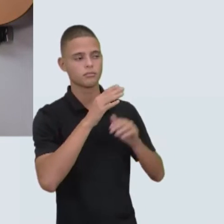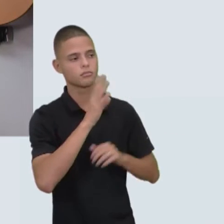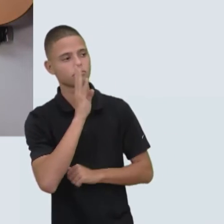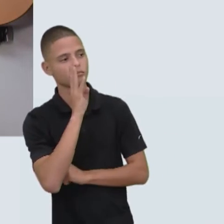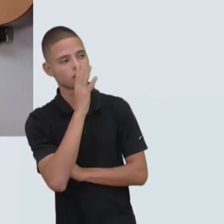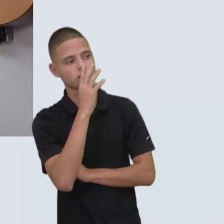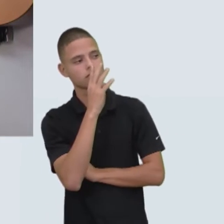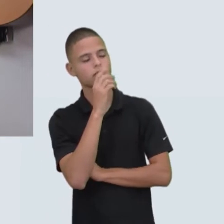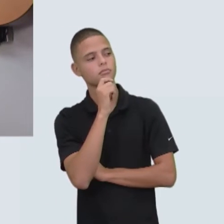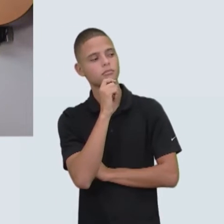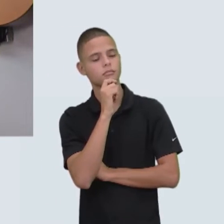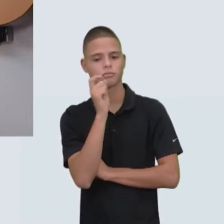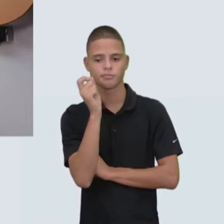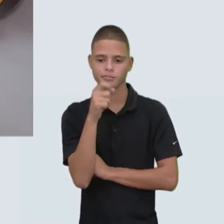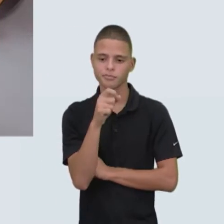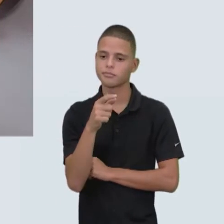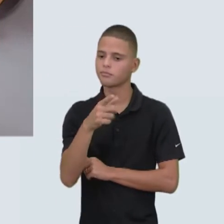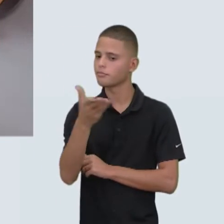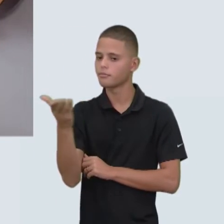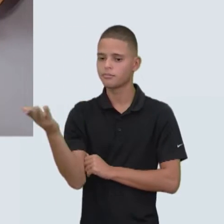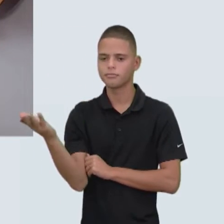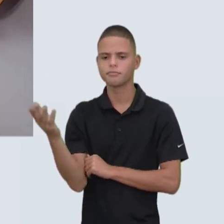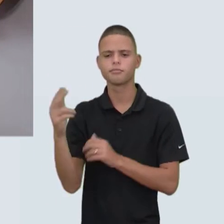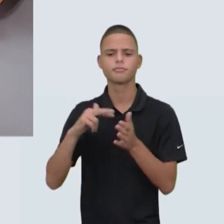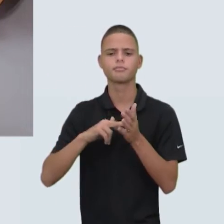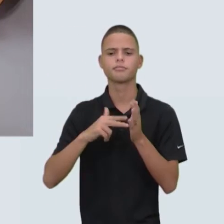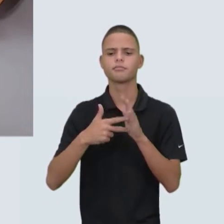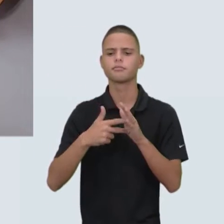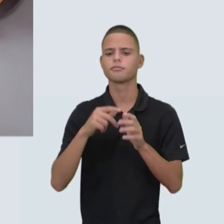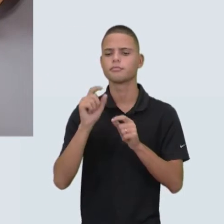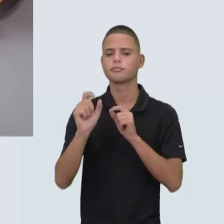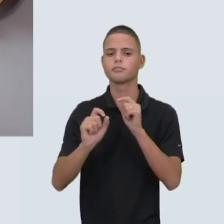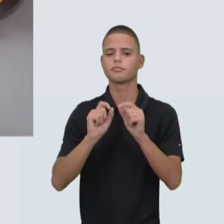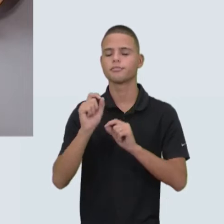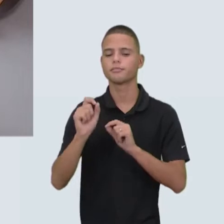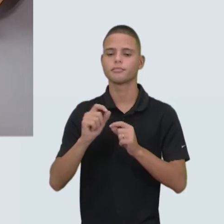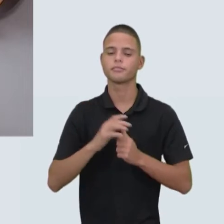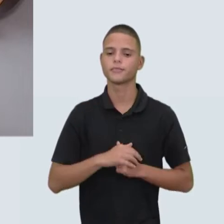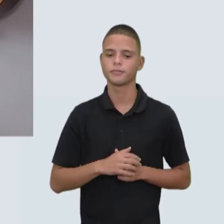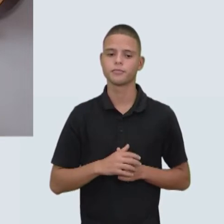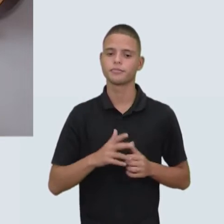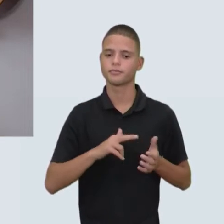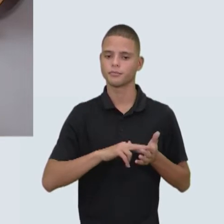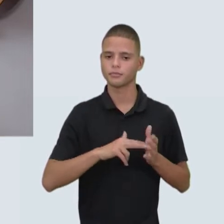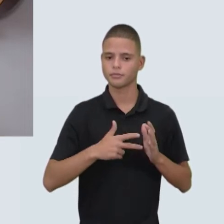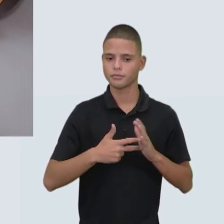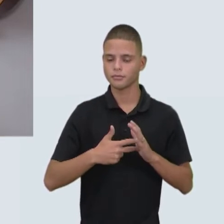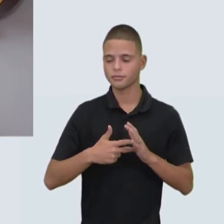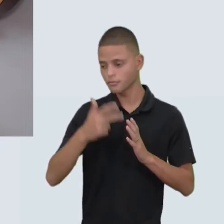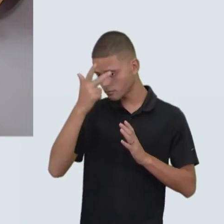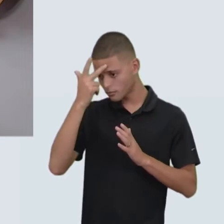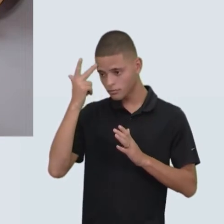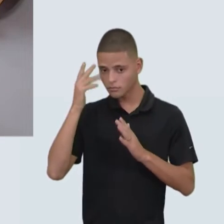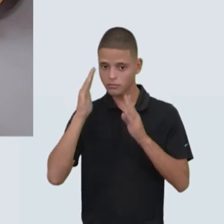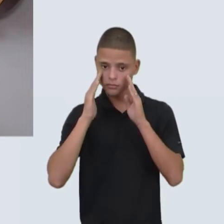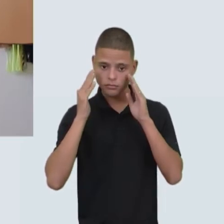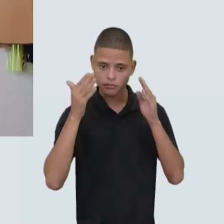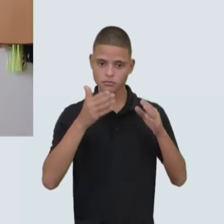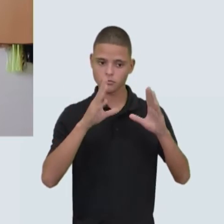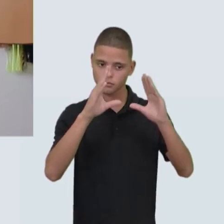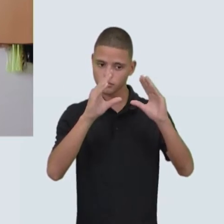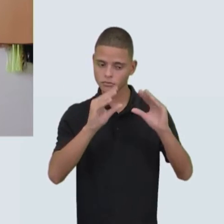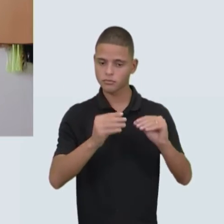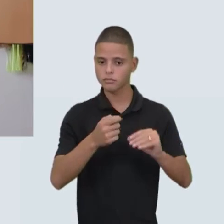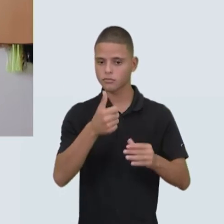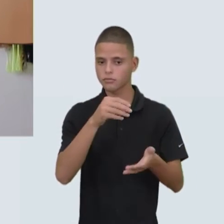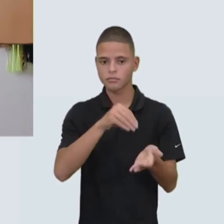e defendidas por ele. O que ele quer dizer com tudo isso, gente? Ele quer dizer que a atenção do consumidor está escassa, ou